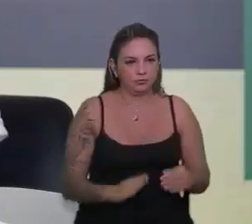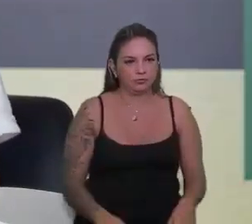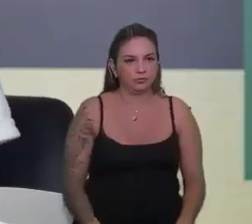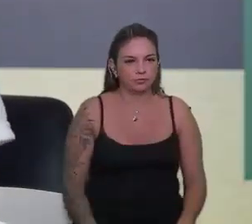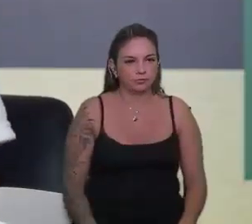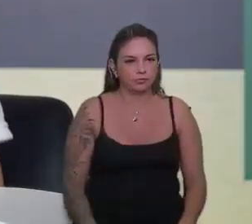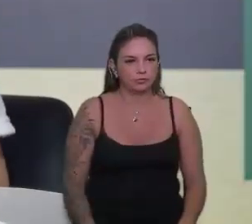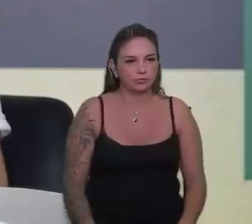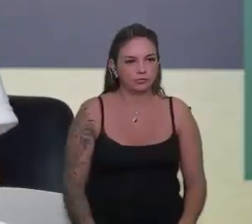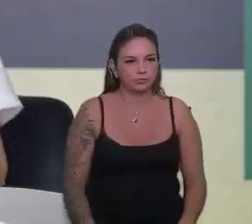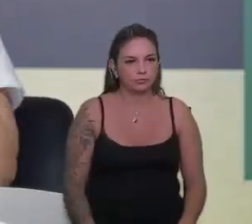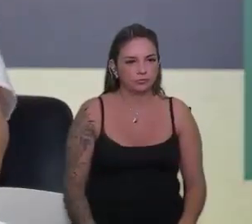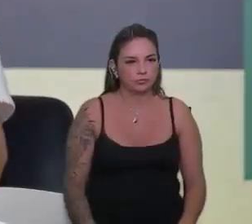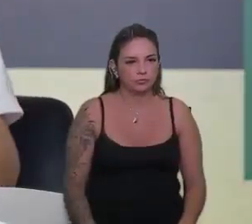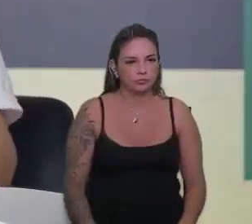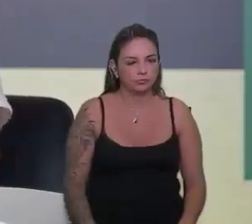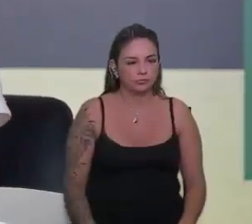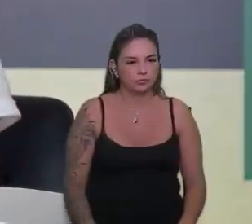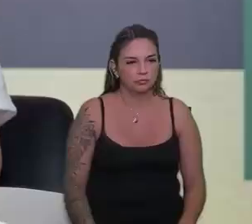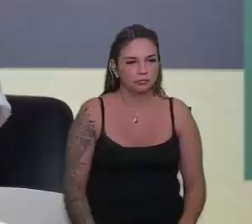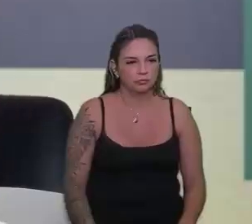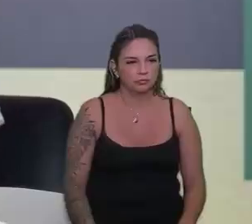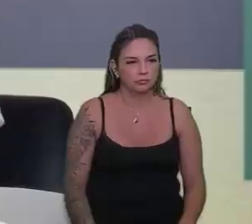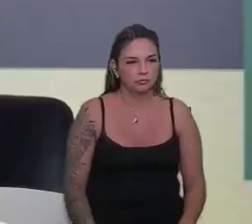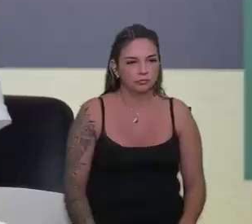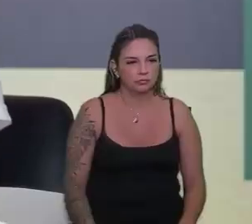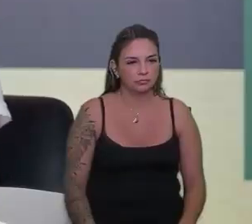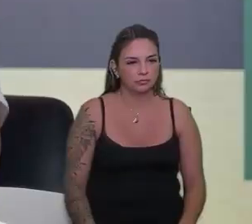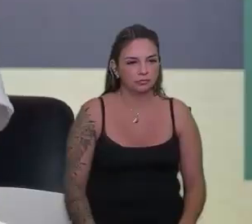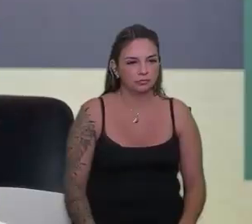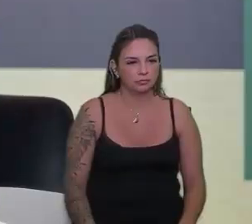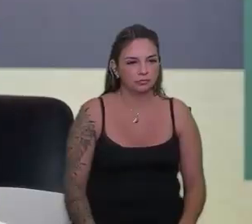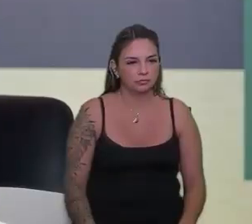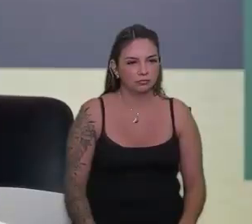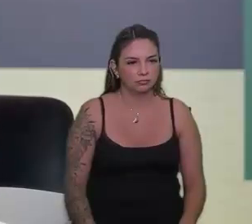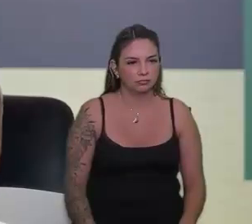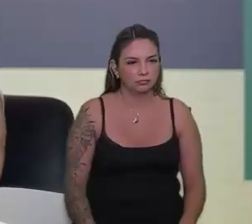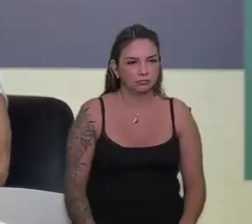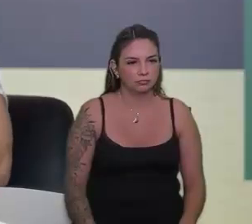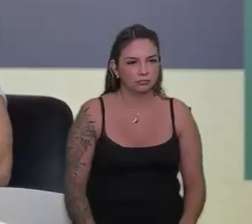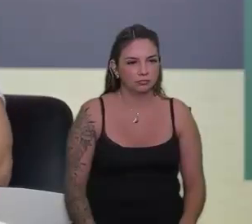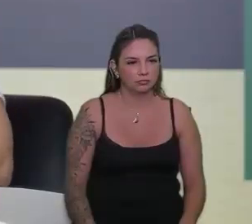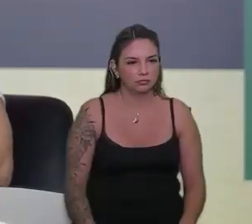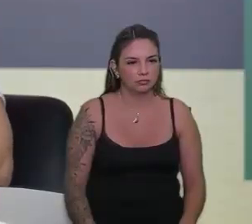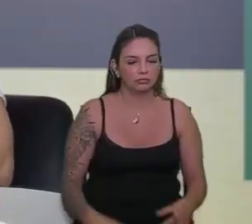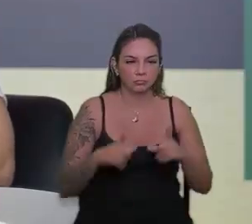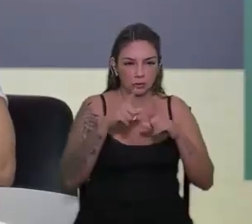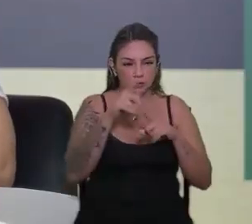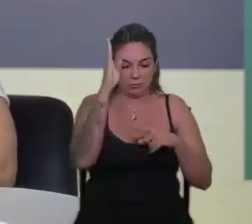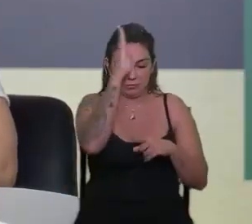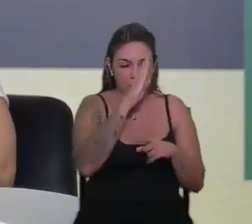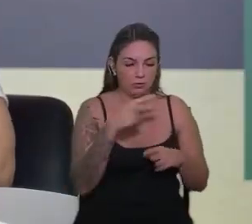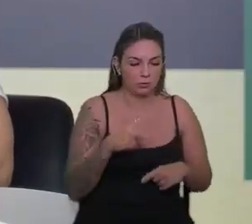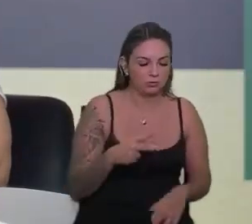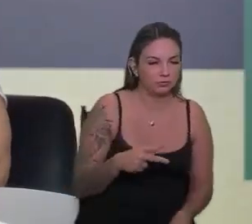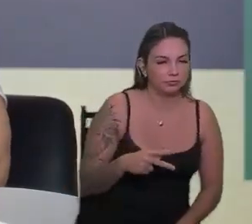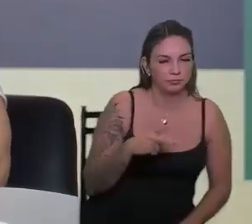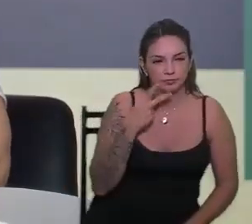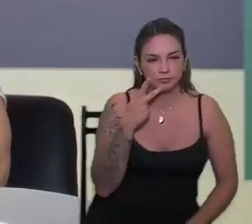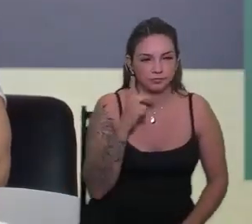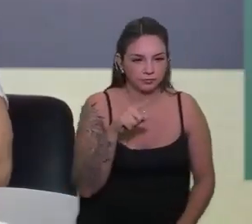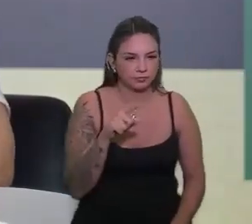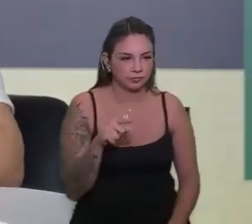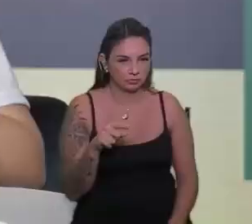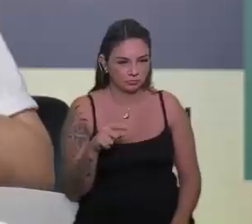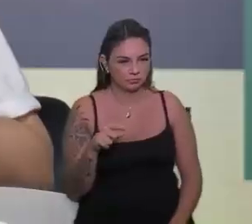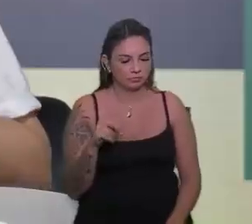que nós temos, na verdade, que existem no mundo, mas a gente trata especificamente aqui de Brasil, e fala justamente